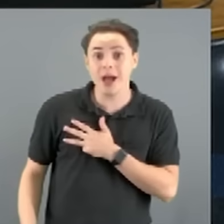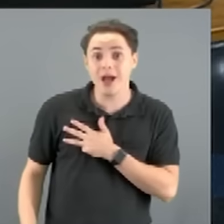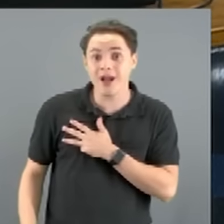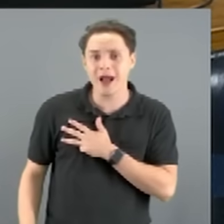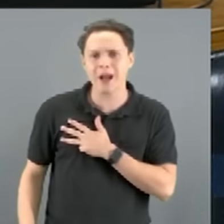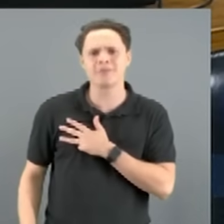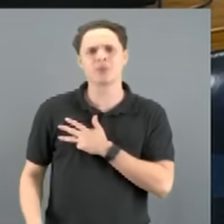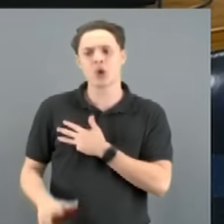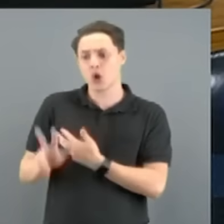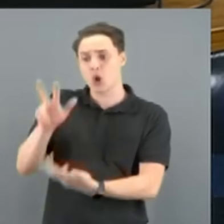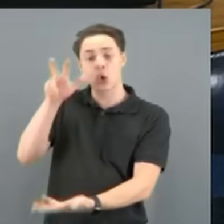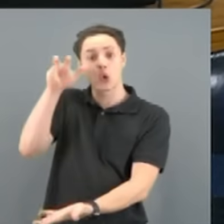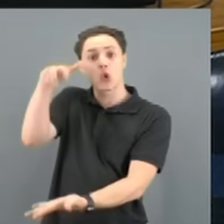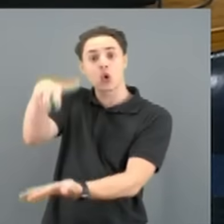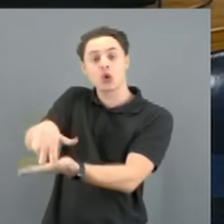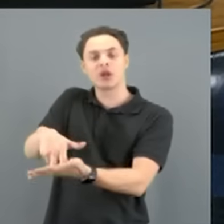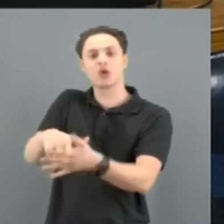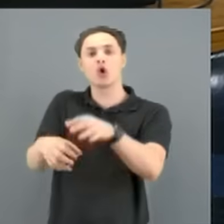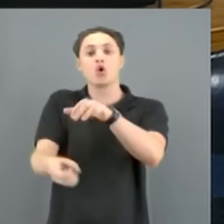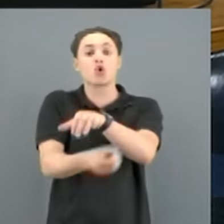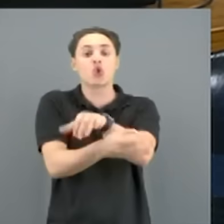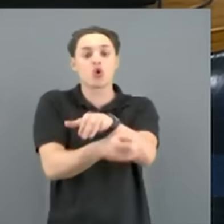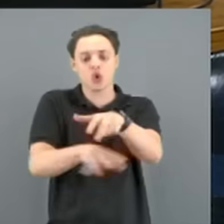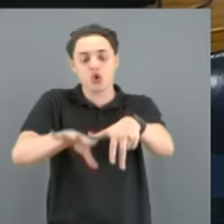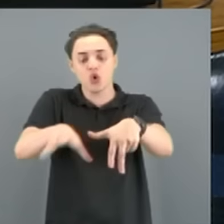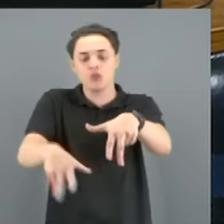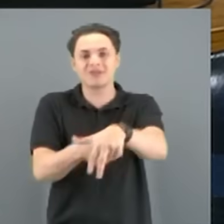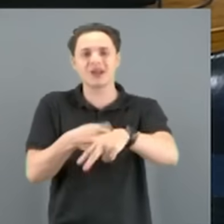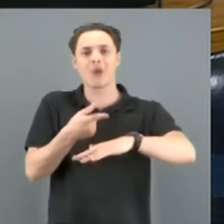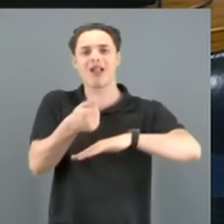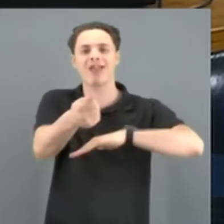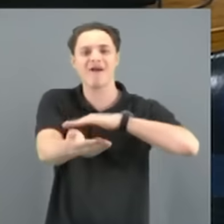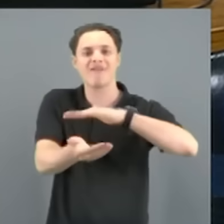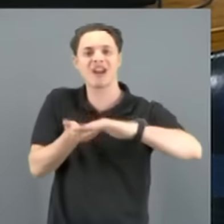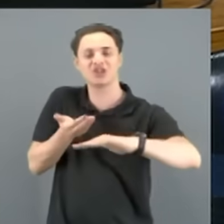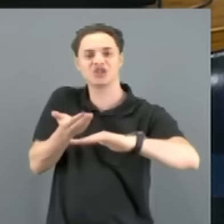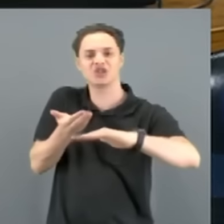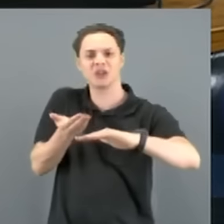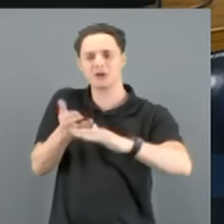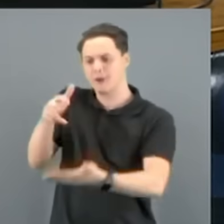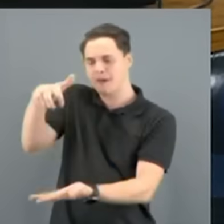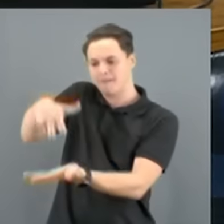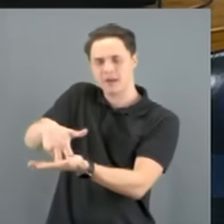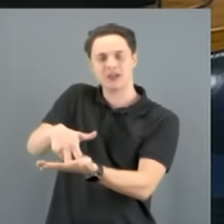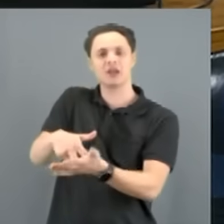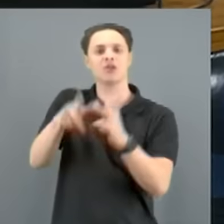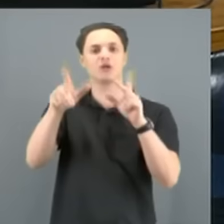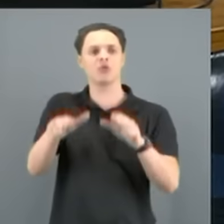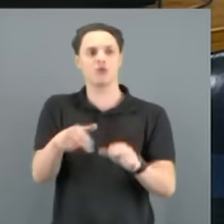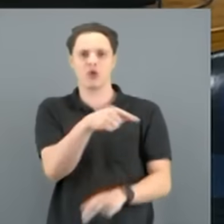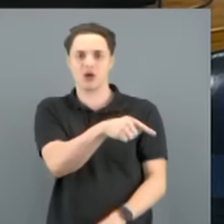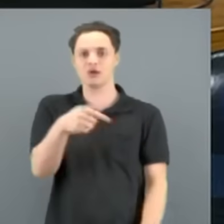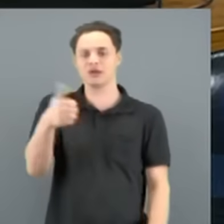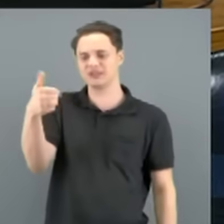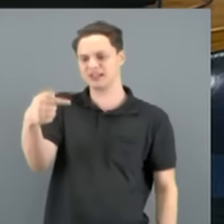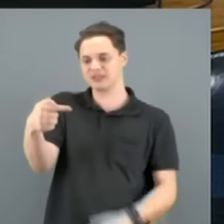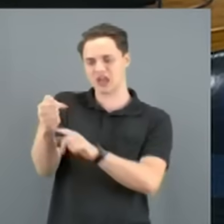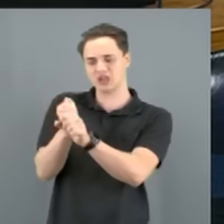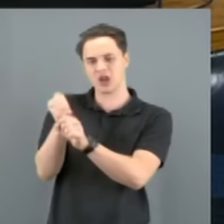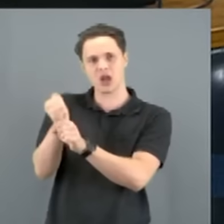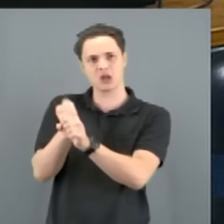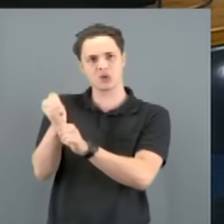condenado pelos crimes de corrupção passiva lavagem de dinheiro tomou a mesma pena do Aécio o bobo